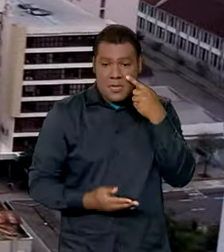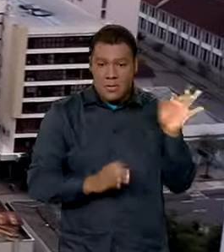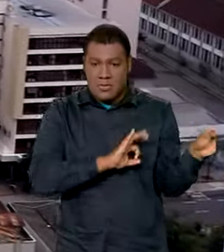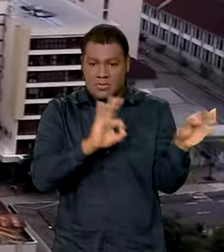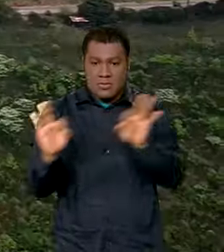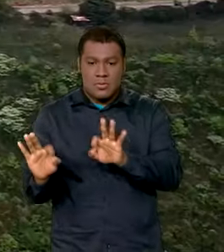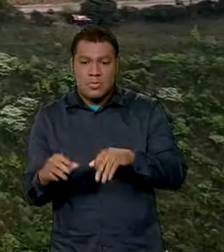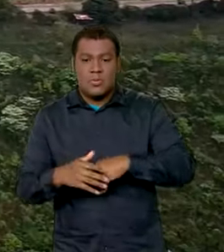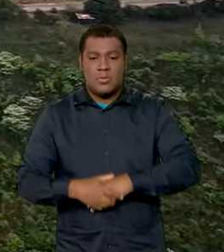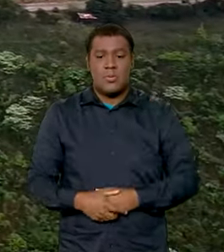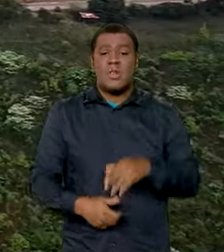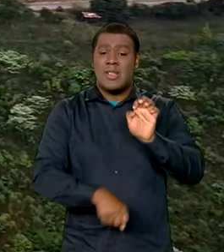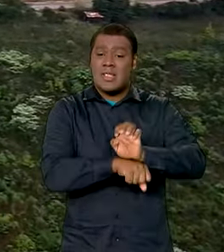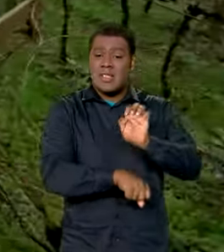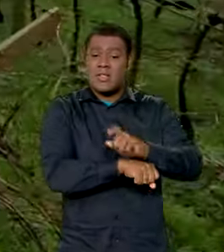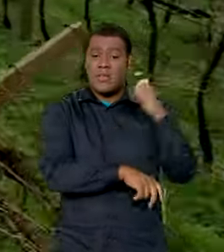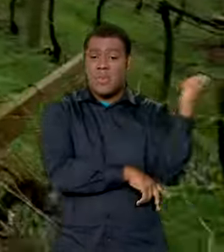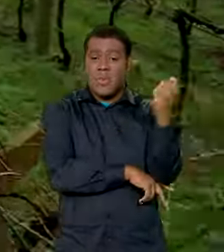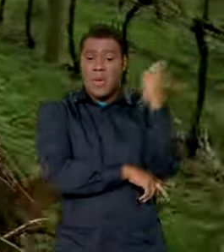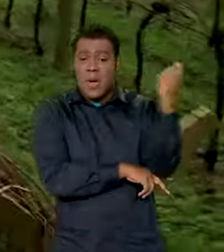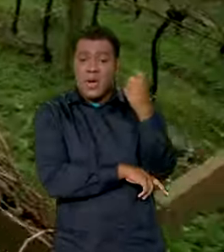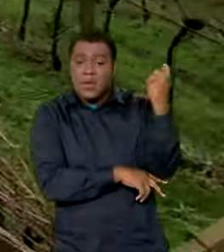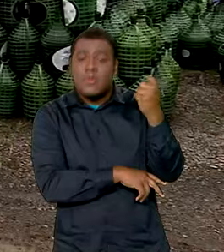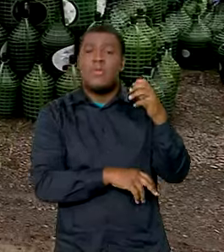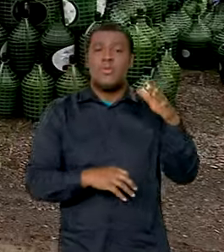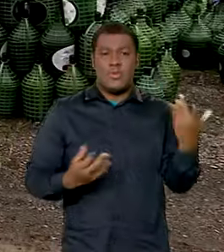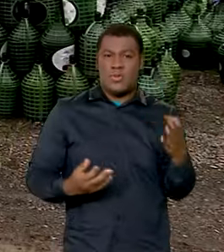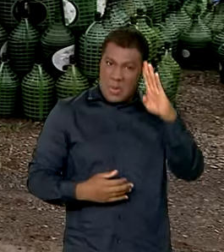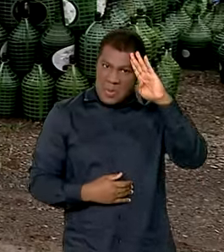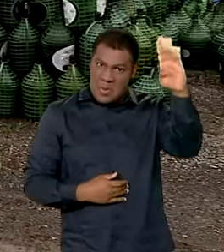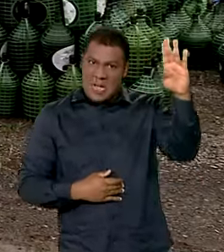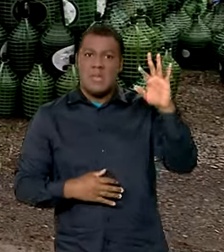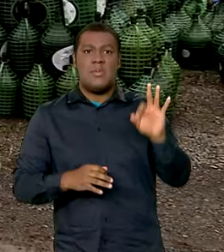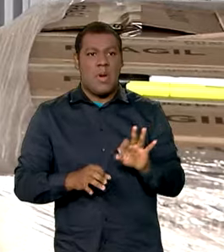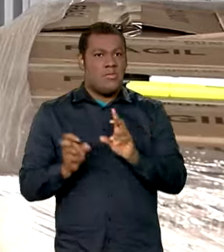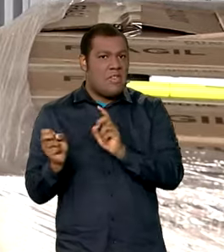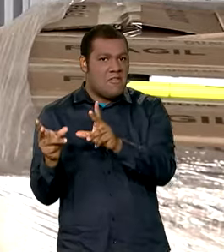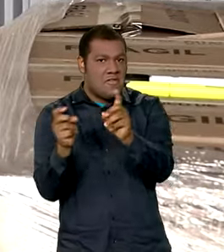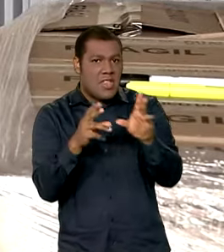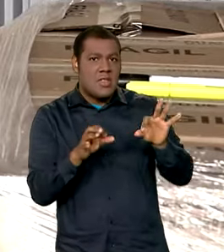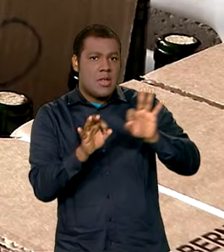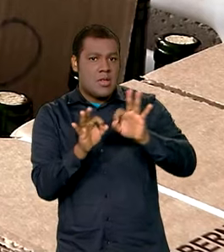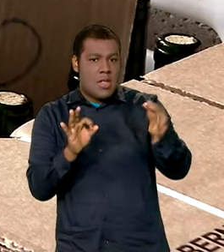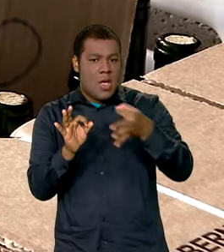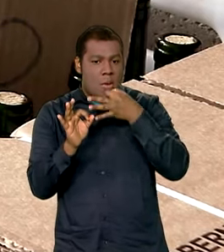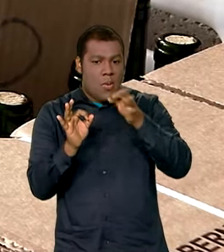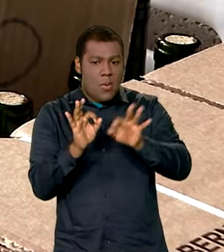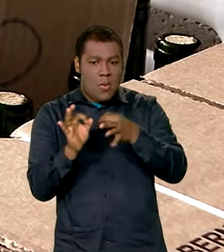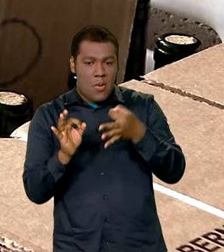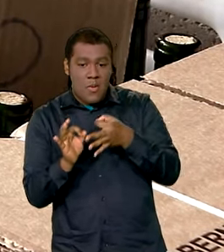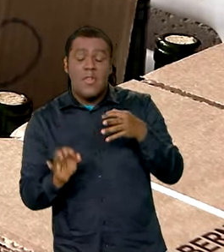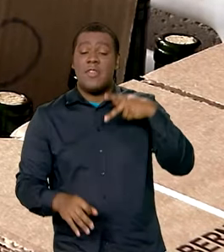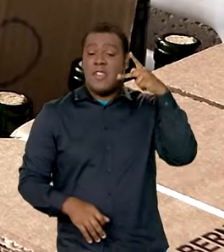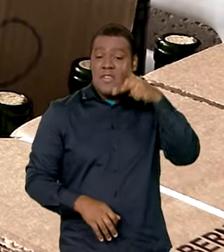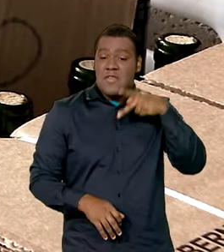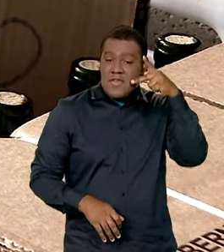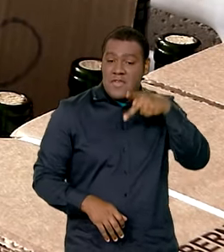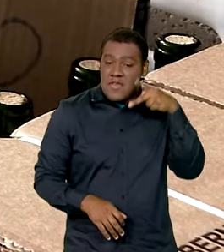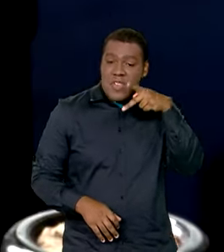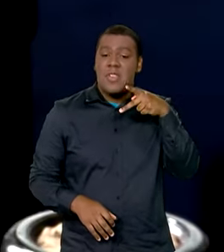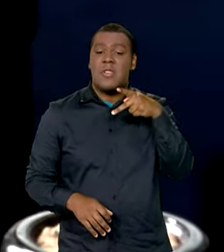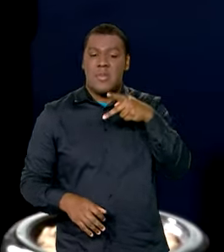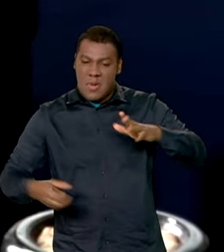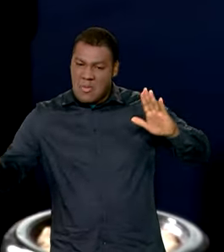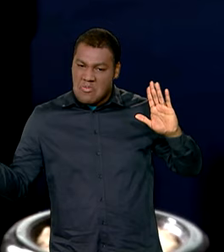O Rio Grande do Sul é o maior produtor de uvas do Brasil. Os vinhos e espumantes produzidos aqui já bateram recordes de